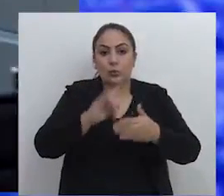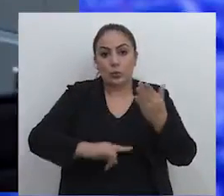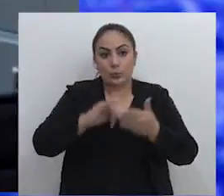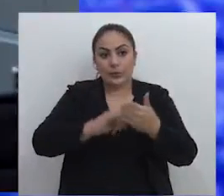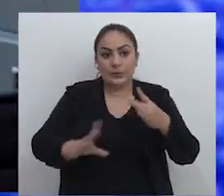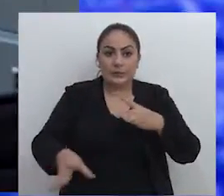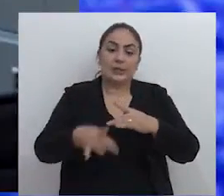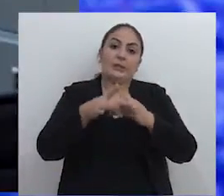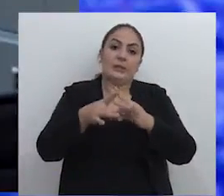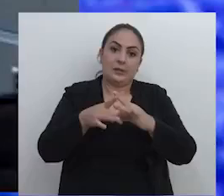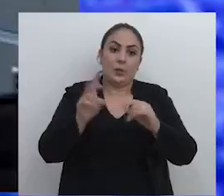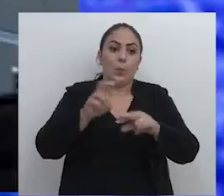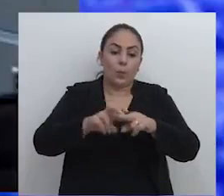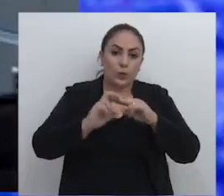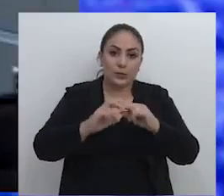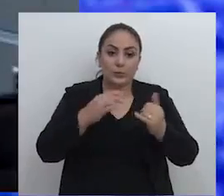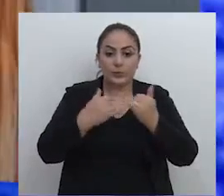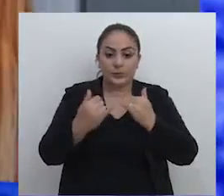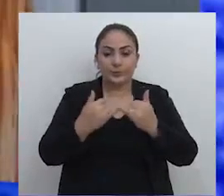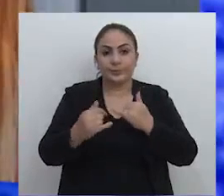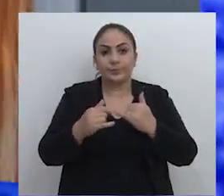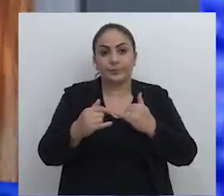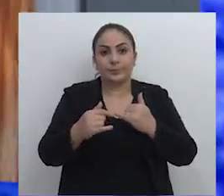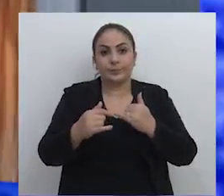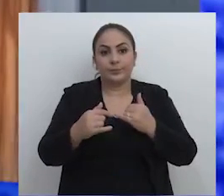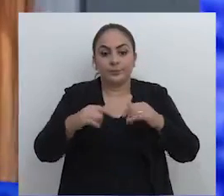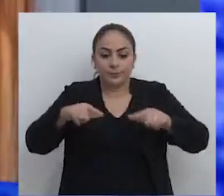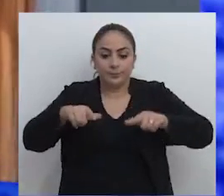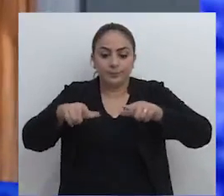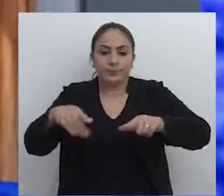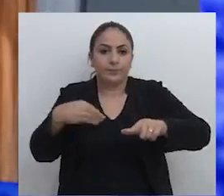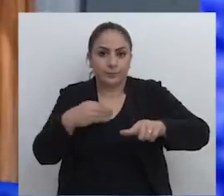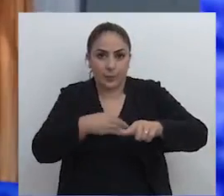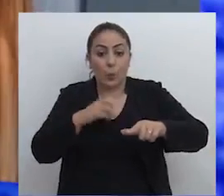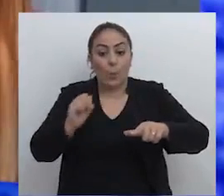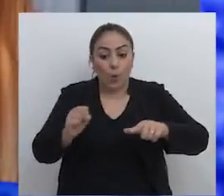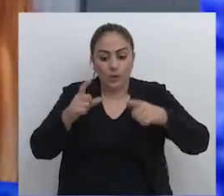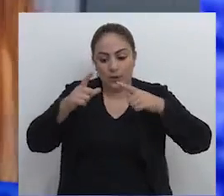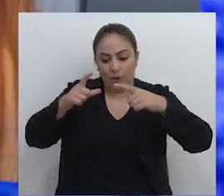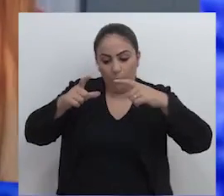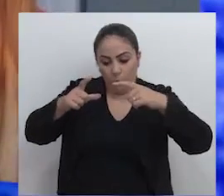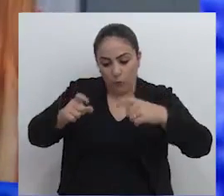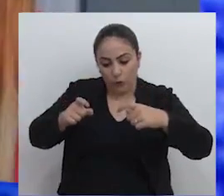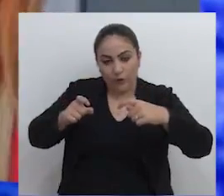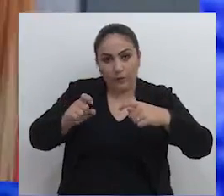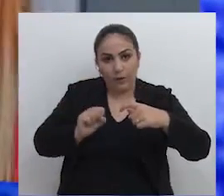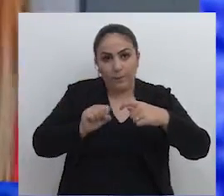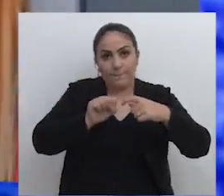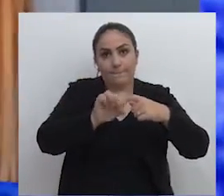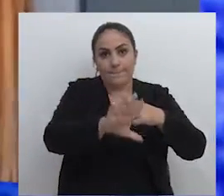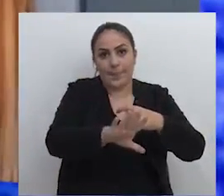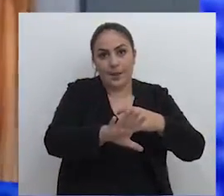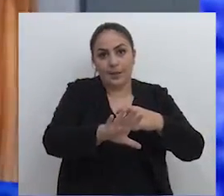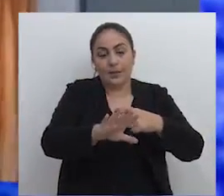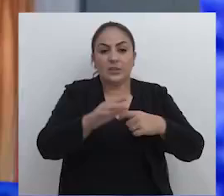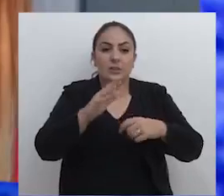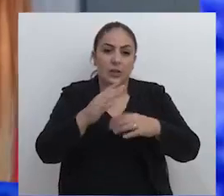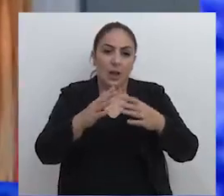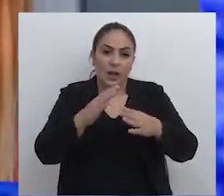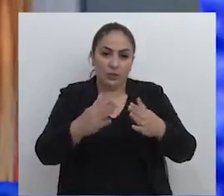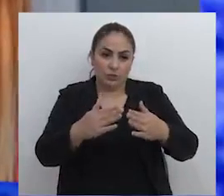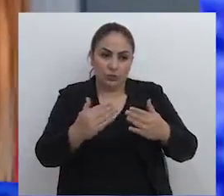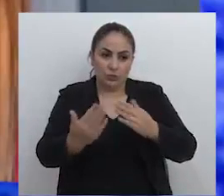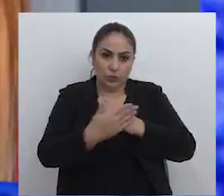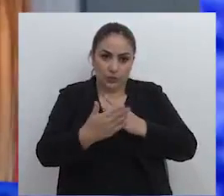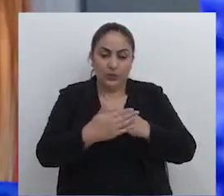documentos sejam anexados. Então, exemplo, no atestado médico, ele pode ser fotografado e, no caso de um benefício de auxílio-doença,